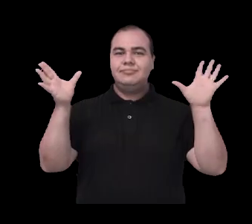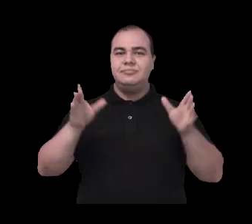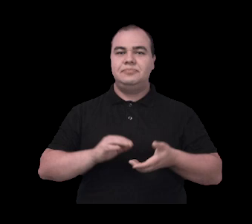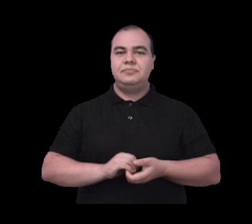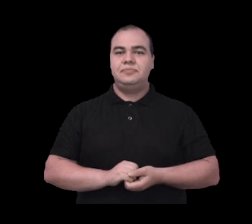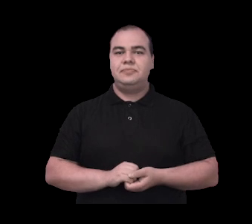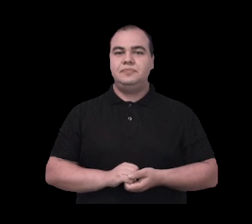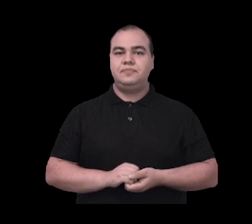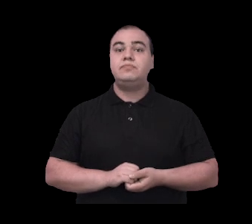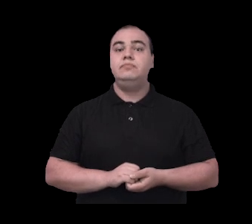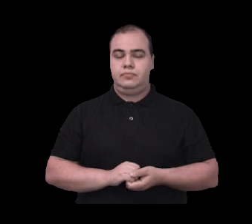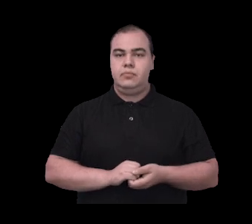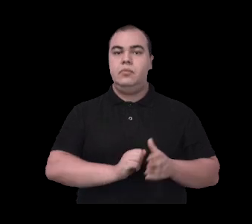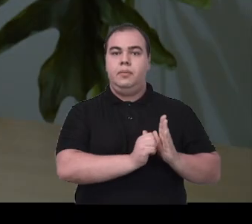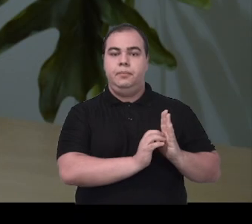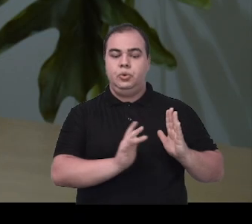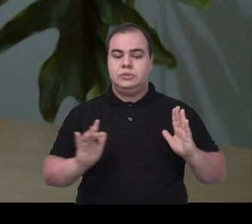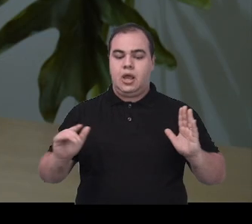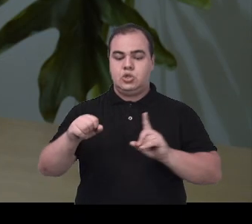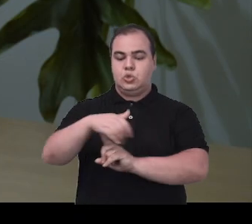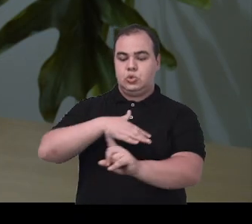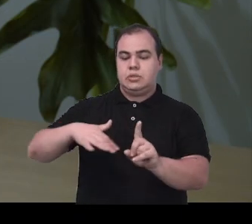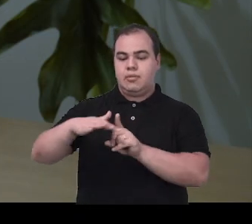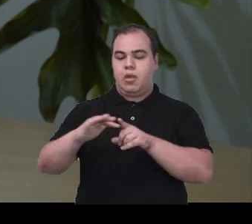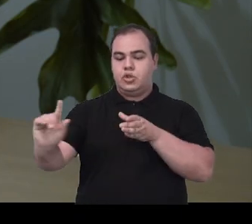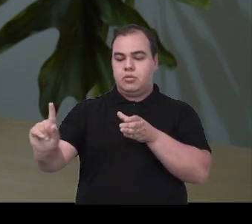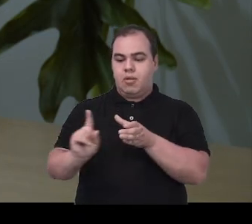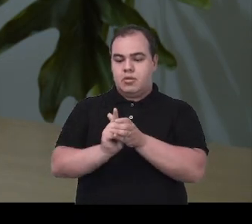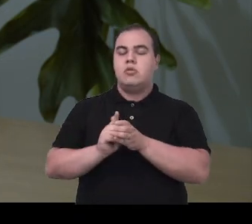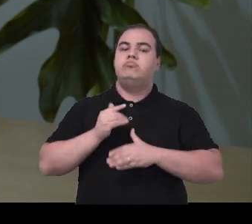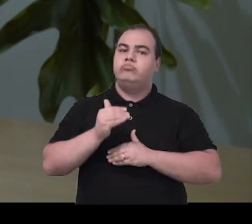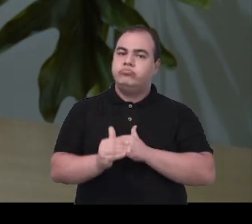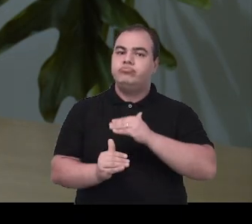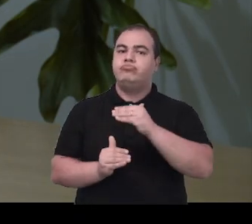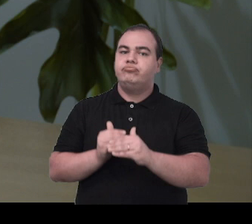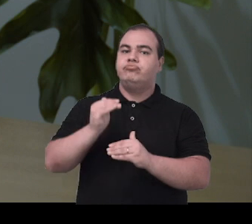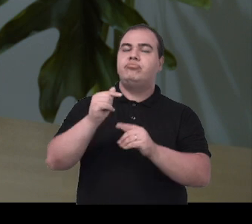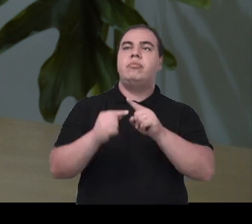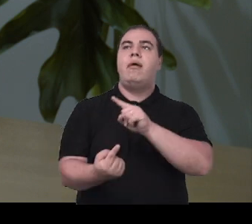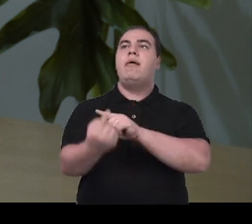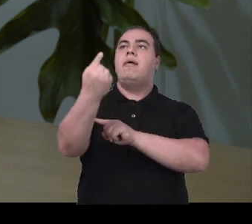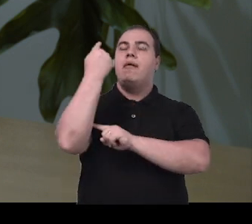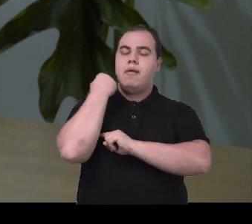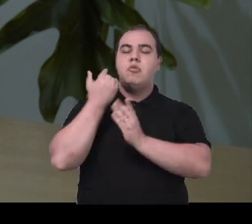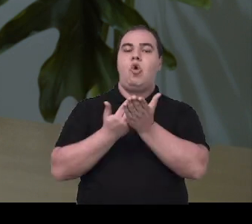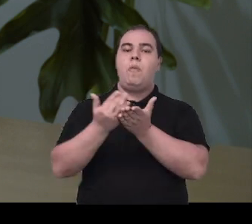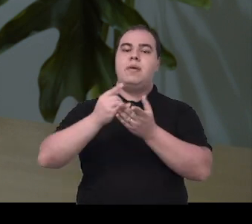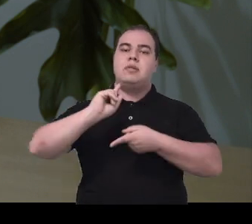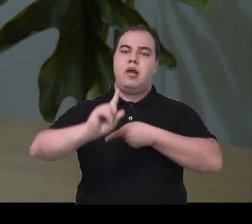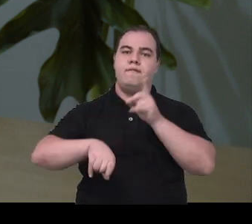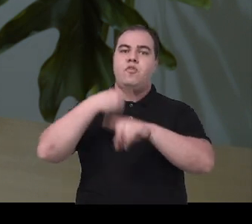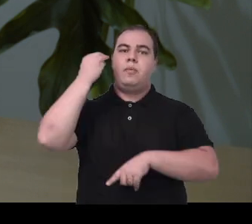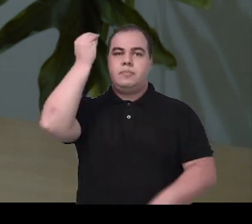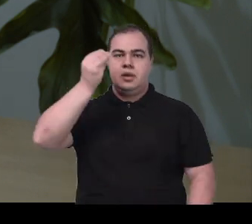euforia. Esse processo de integração com a sociedade foi acontecendo gradualmente, enfim, desde o início